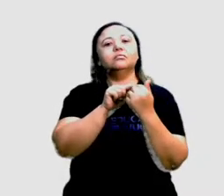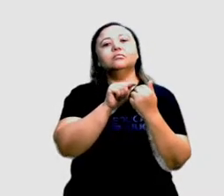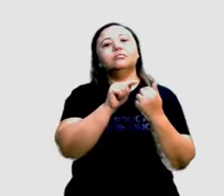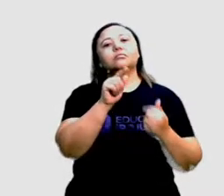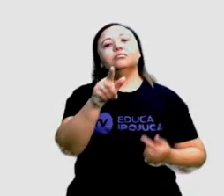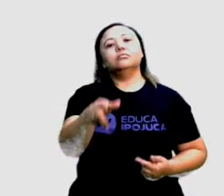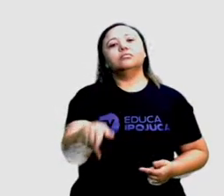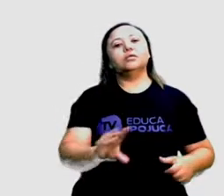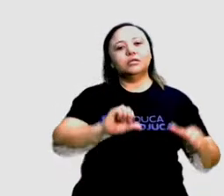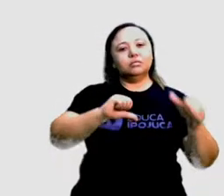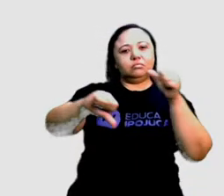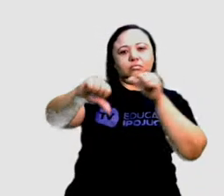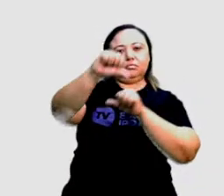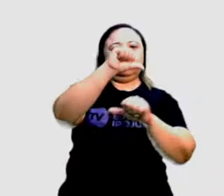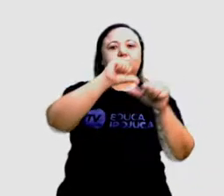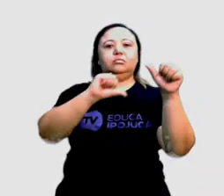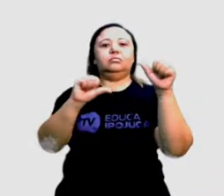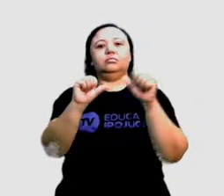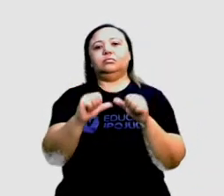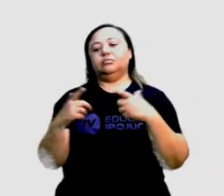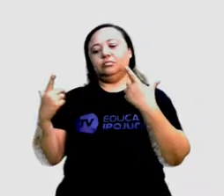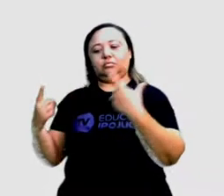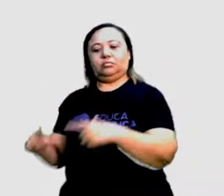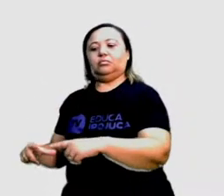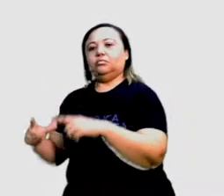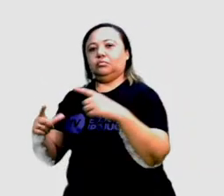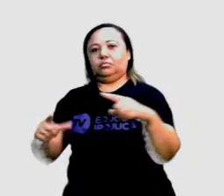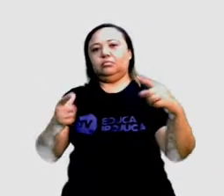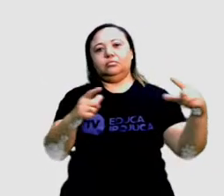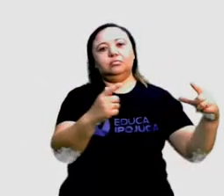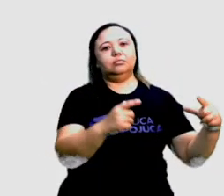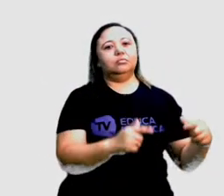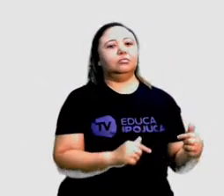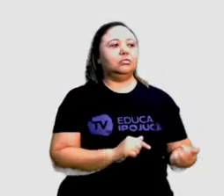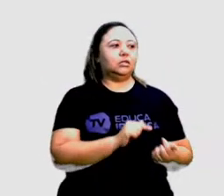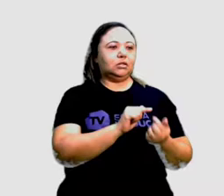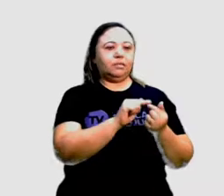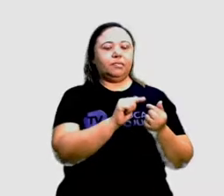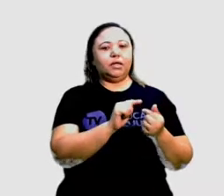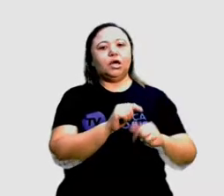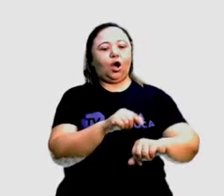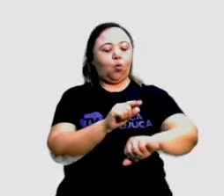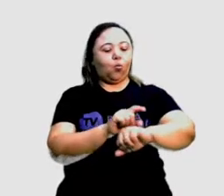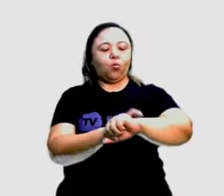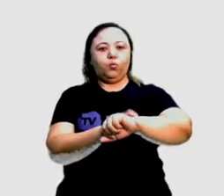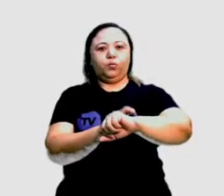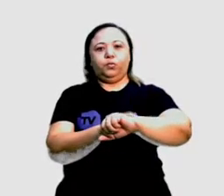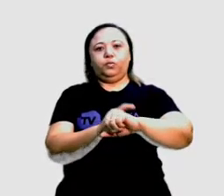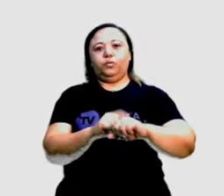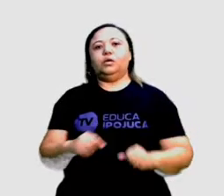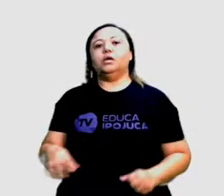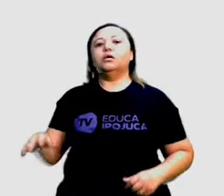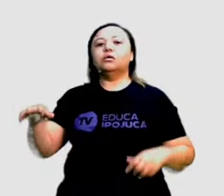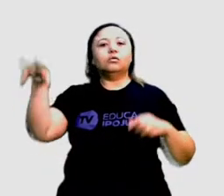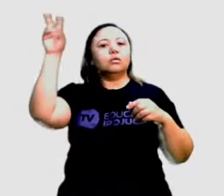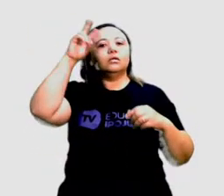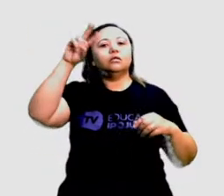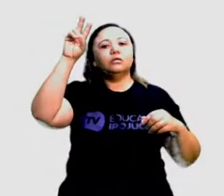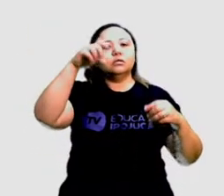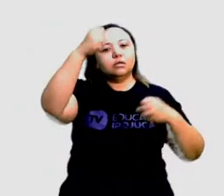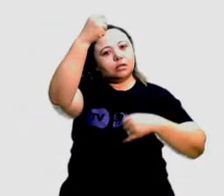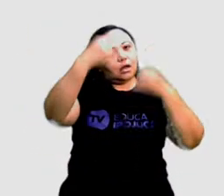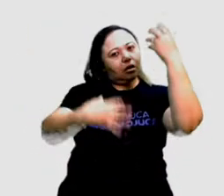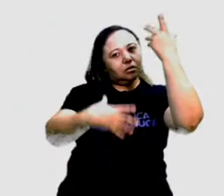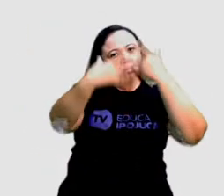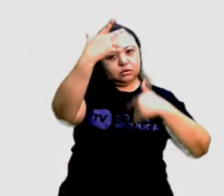de mudança de cenário a depender, né, do horário, de como a história está